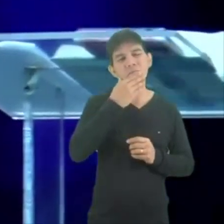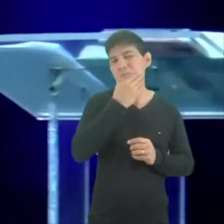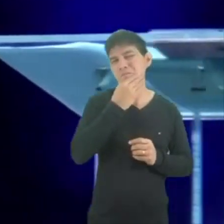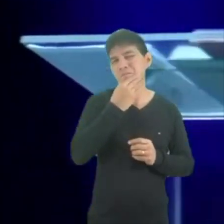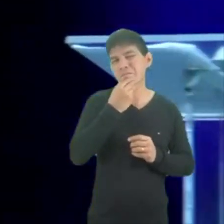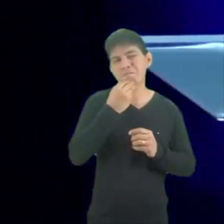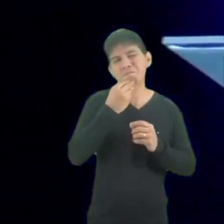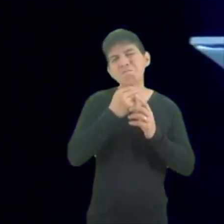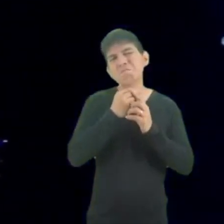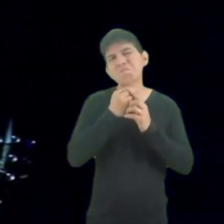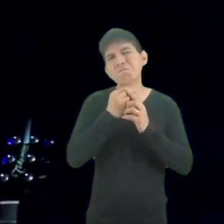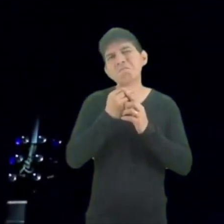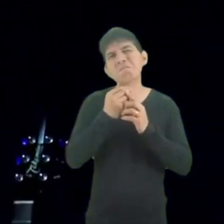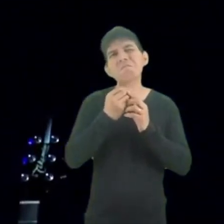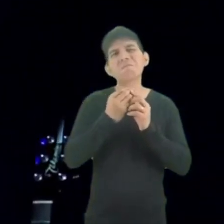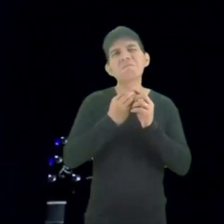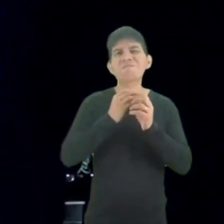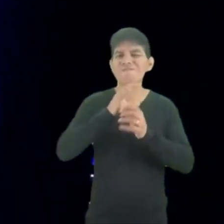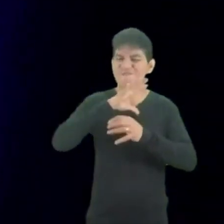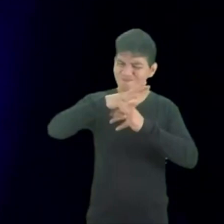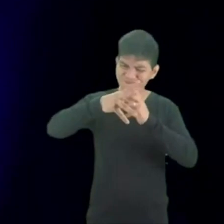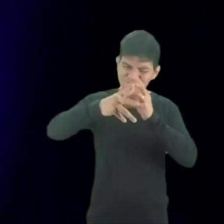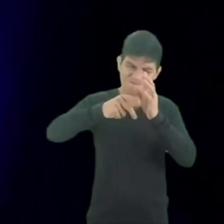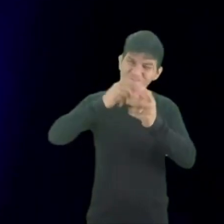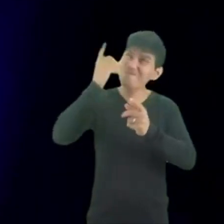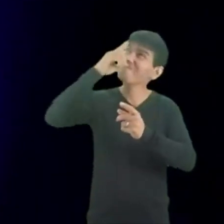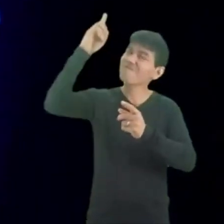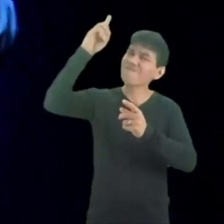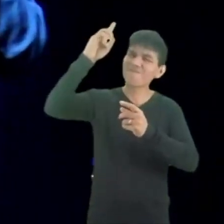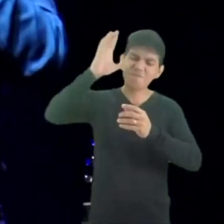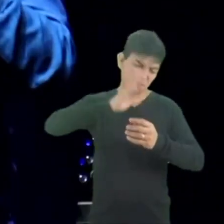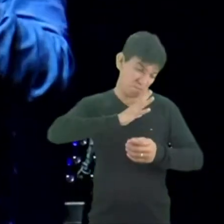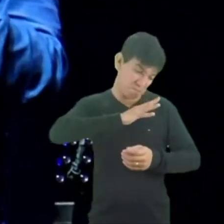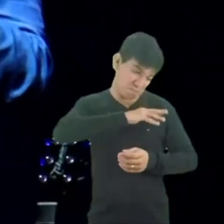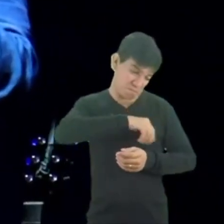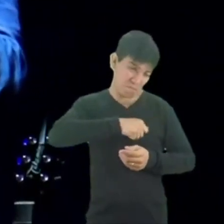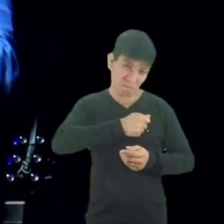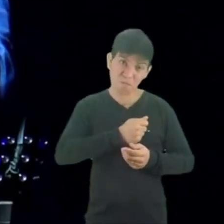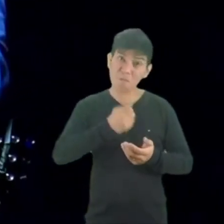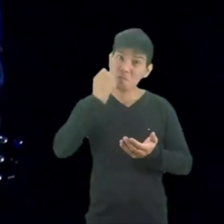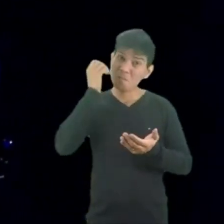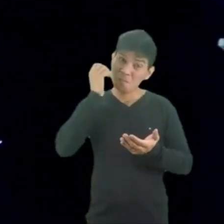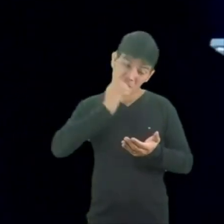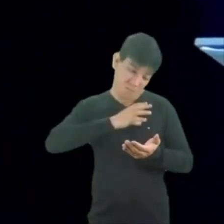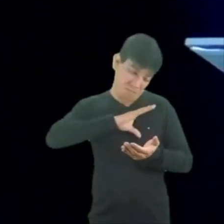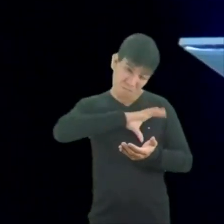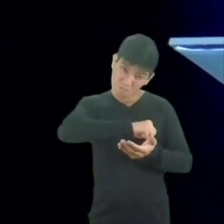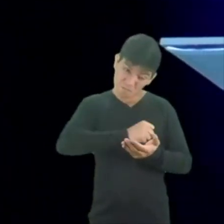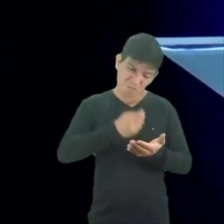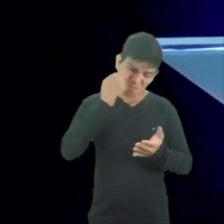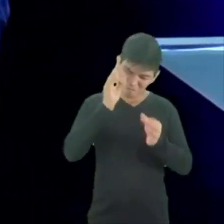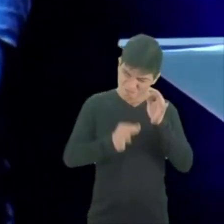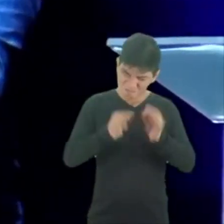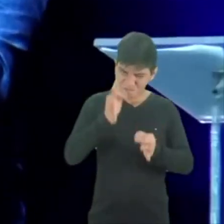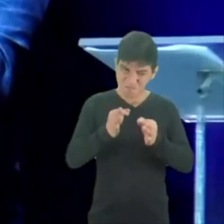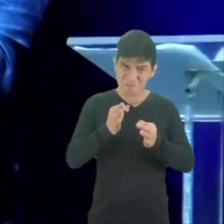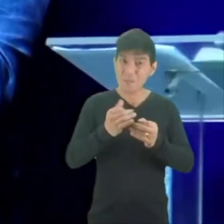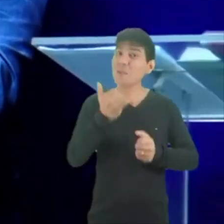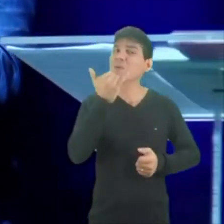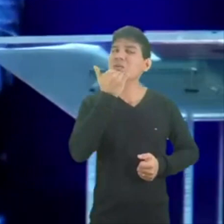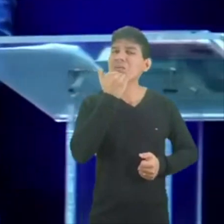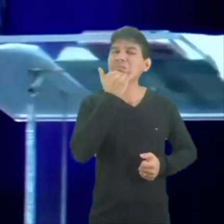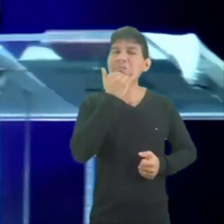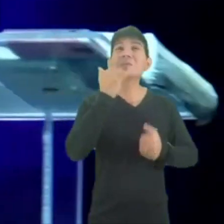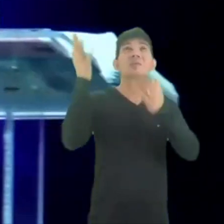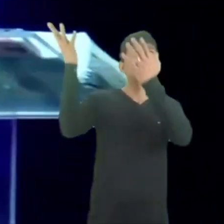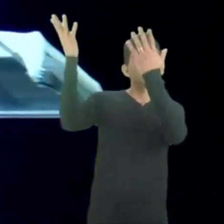mais pura mistura de amor e justiça, de perdão e de